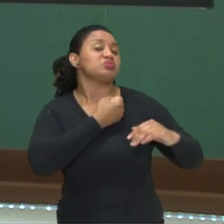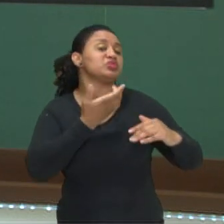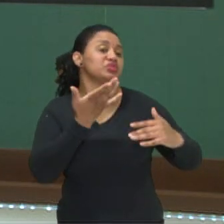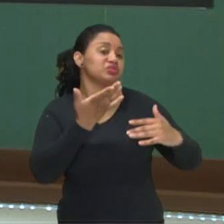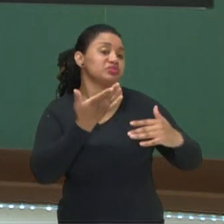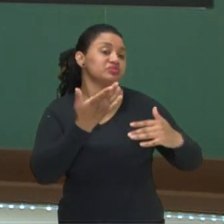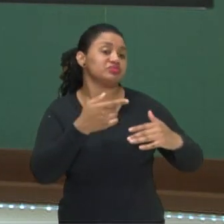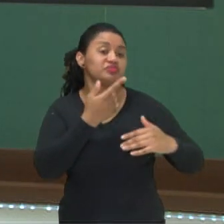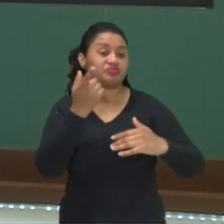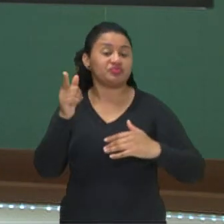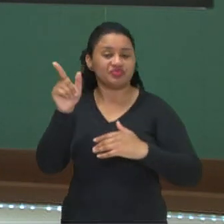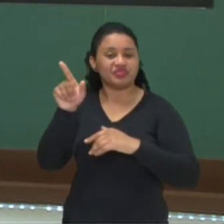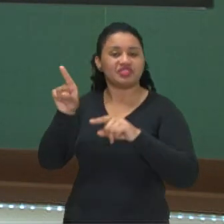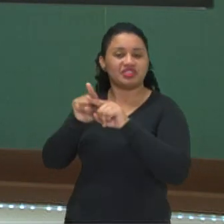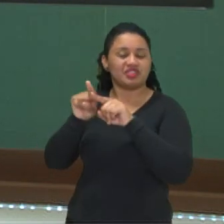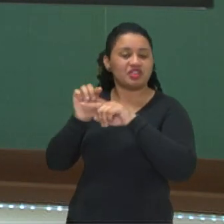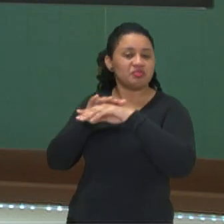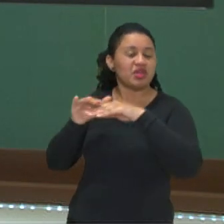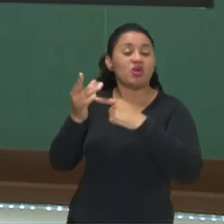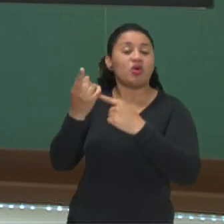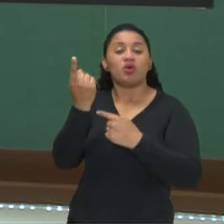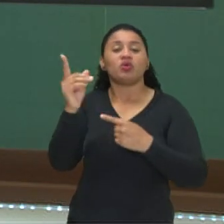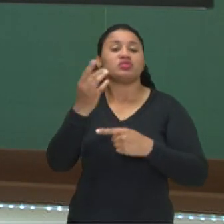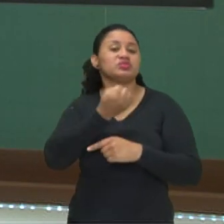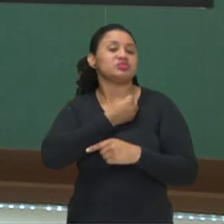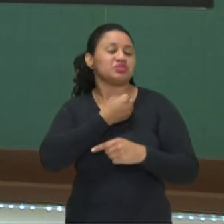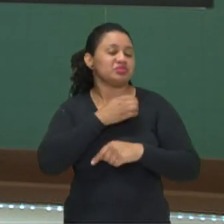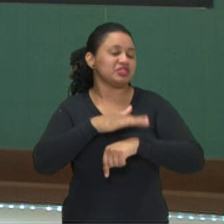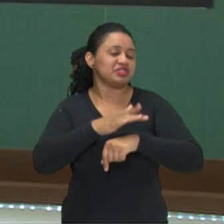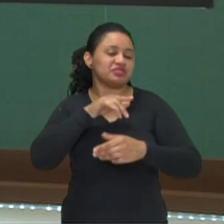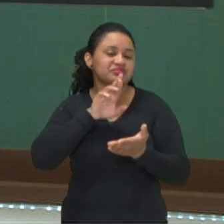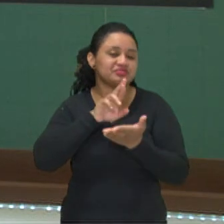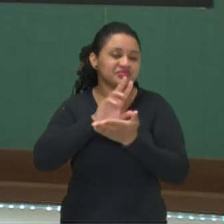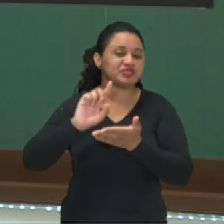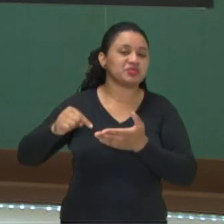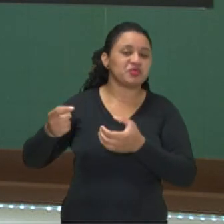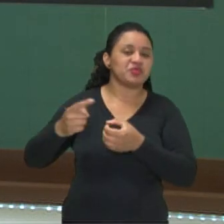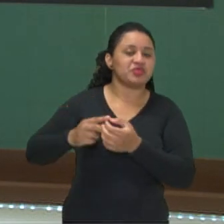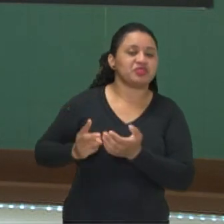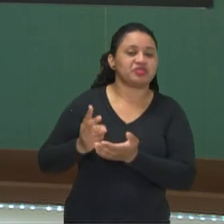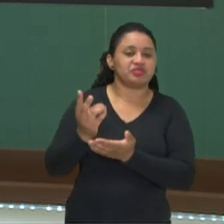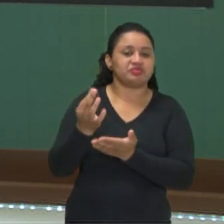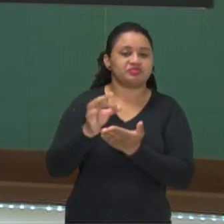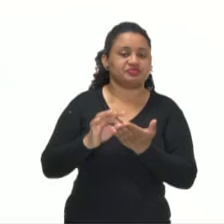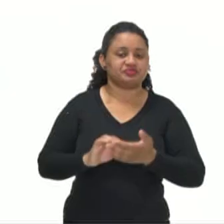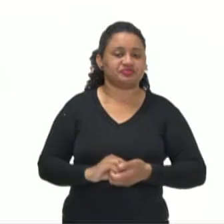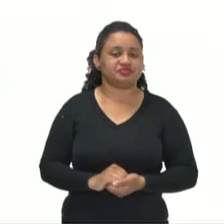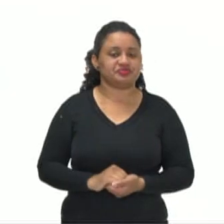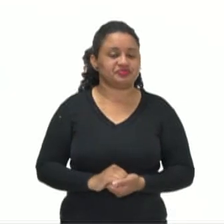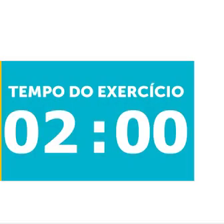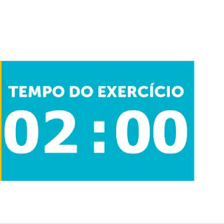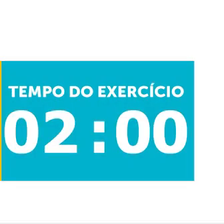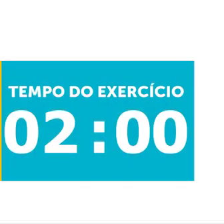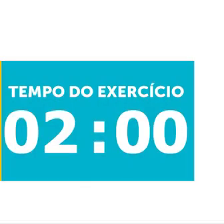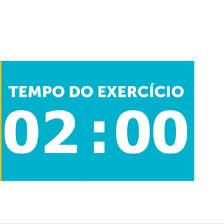vai ter? E esse daqui vai se unir com qual face? Um tempinho para vocês resolverem, já voltamos a conferir.